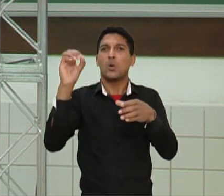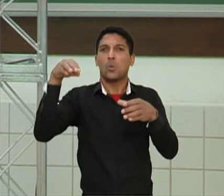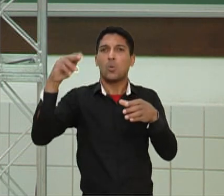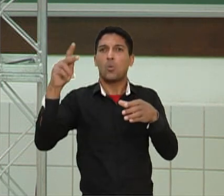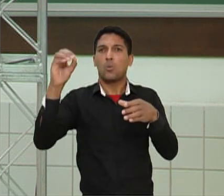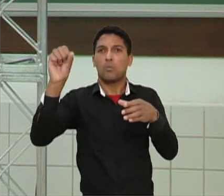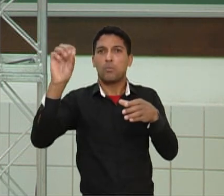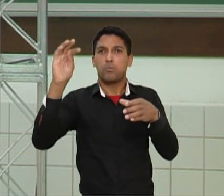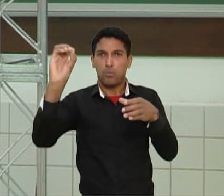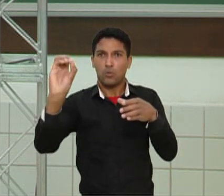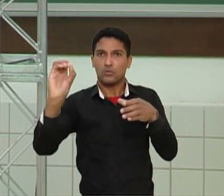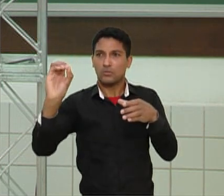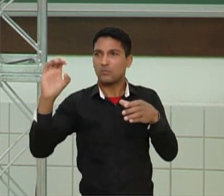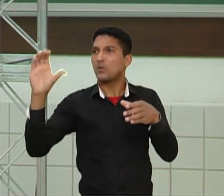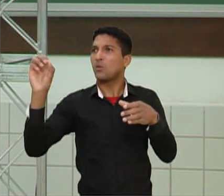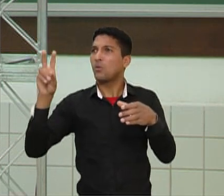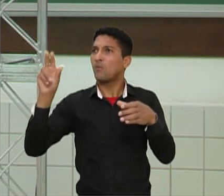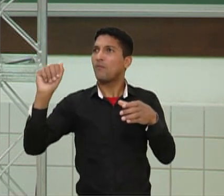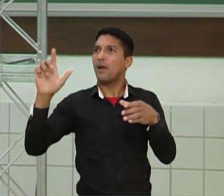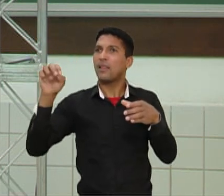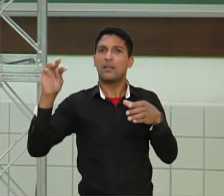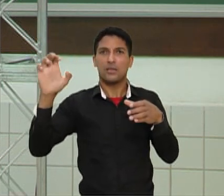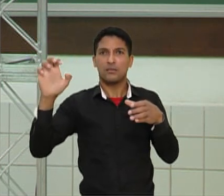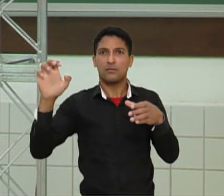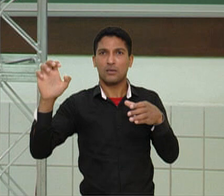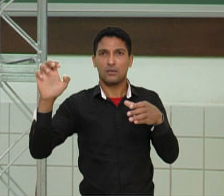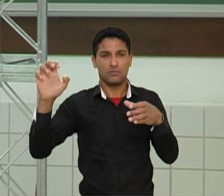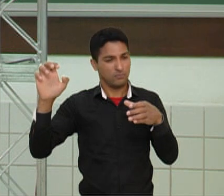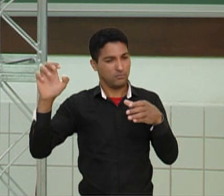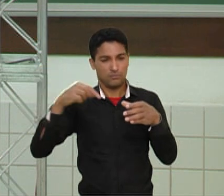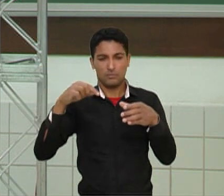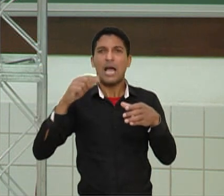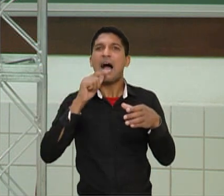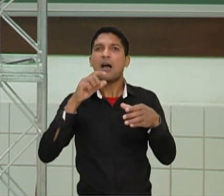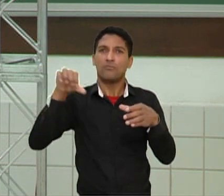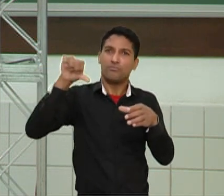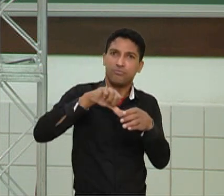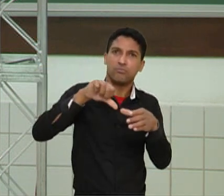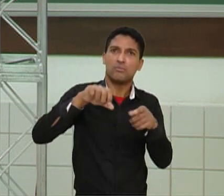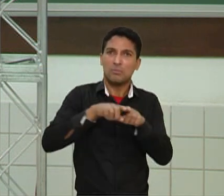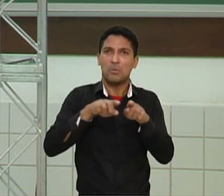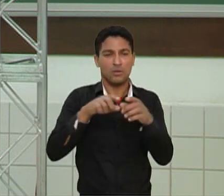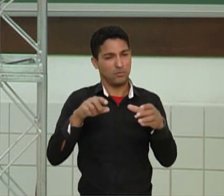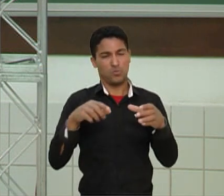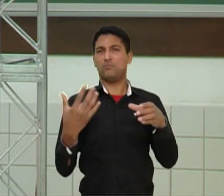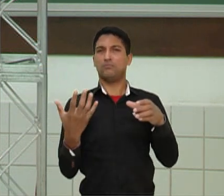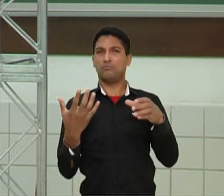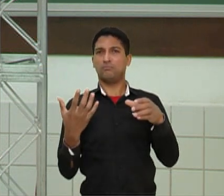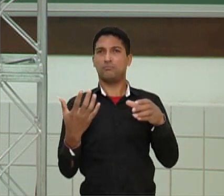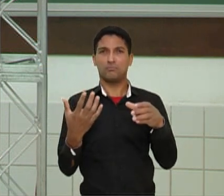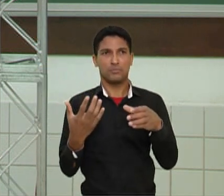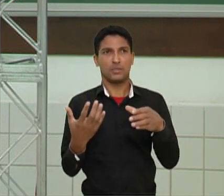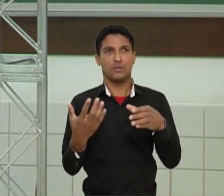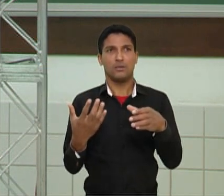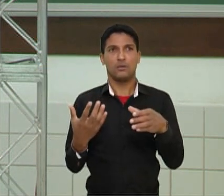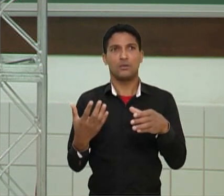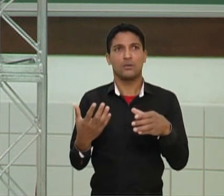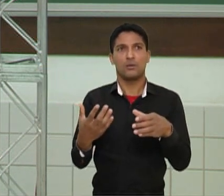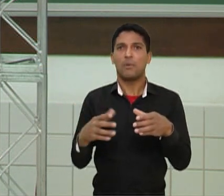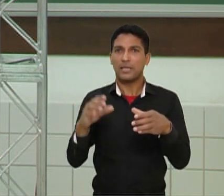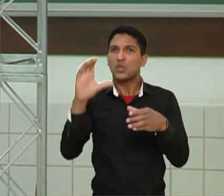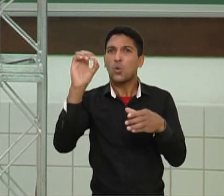não formam íons. Eu sei, não tem íons, né? Porque são ligações entre elementos